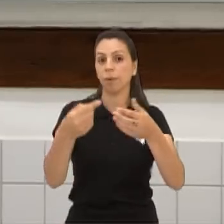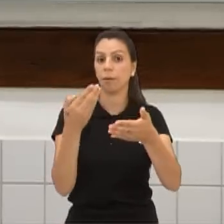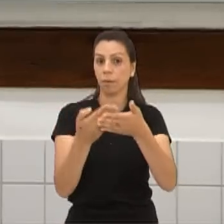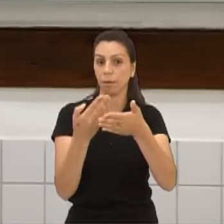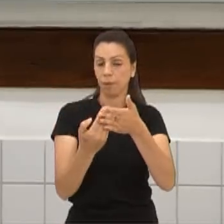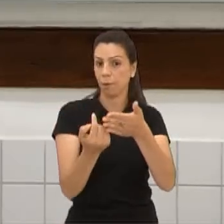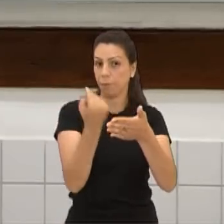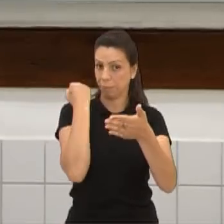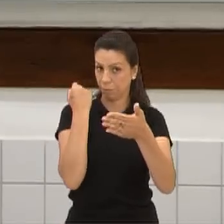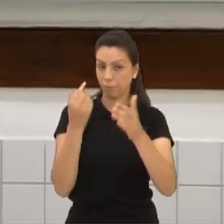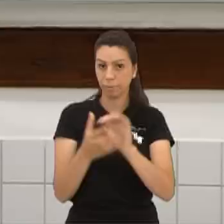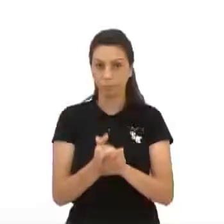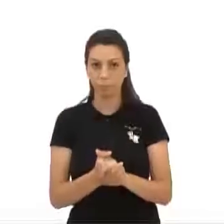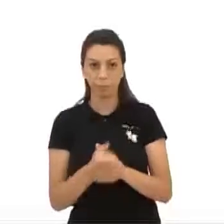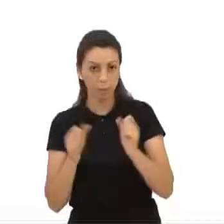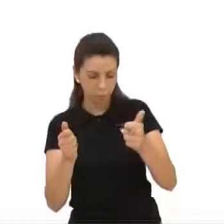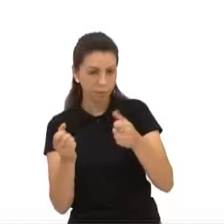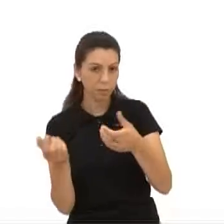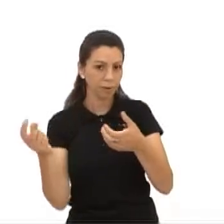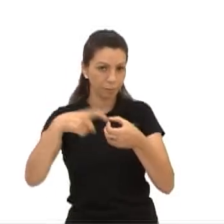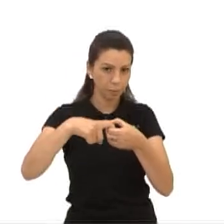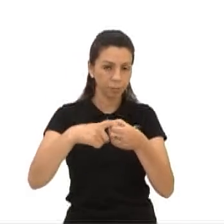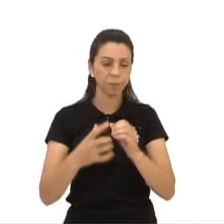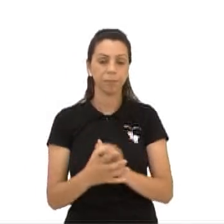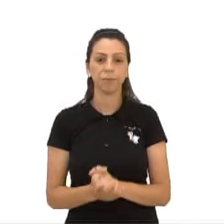anteriores, hein? Já volto.